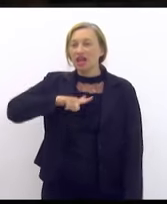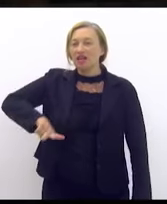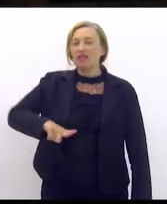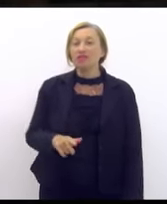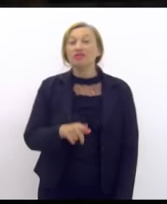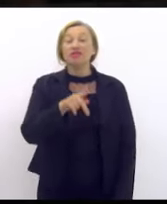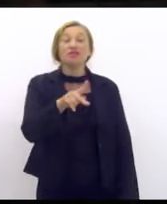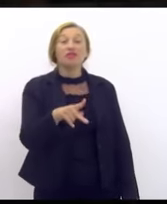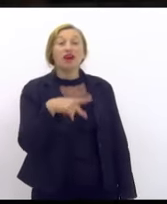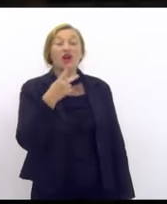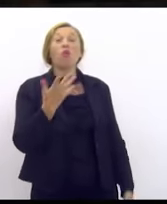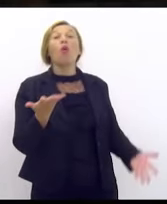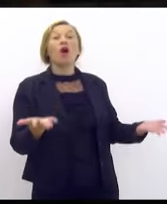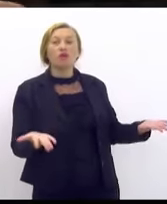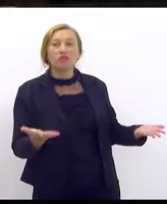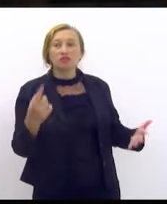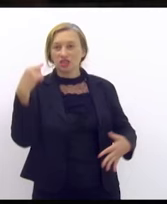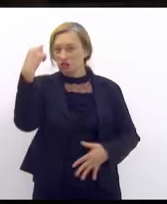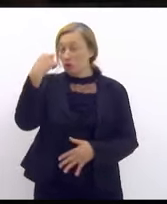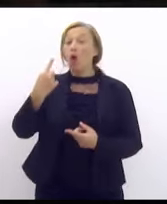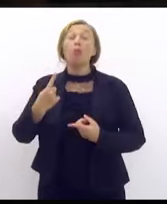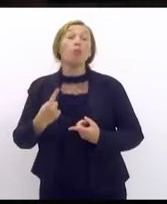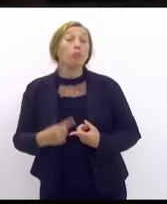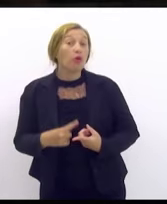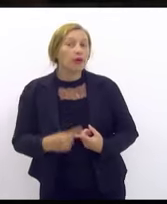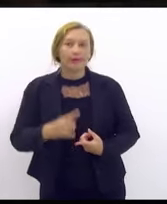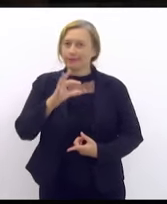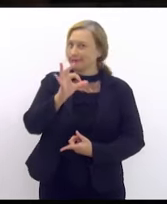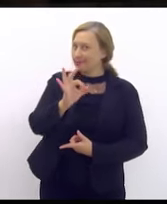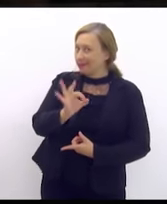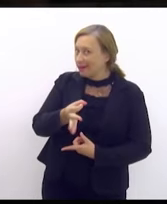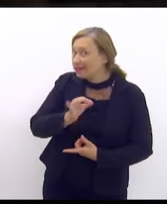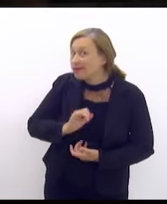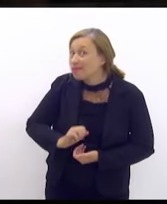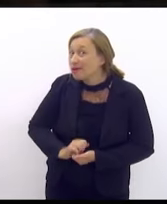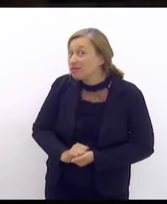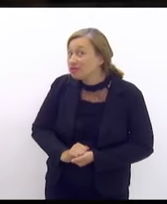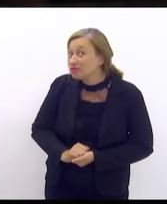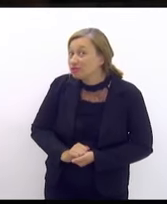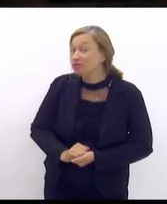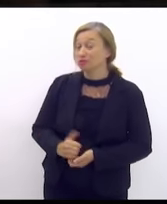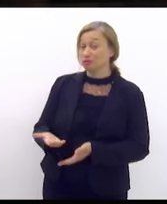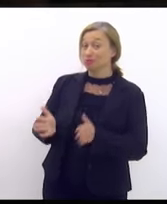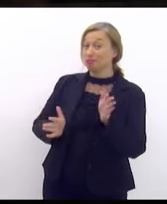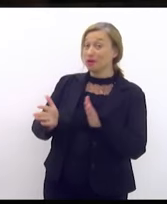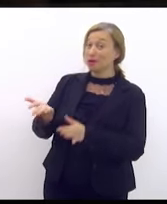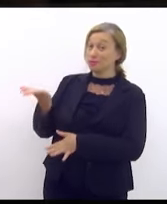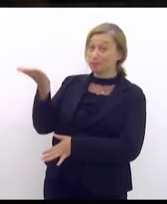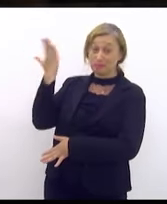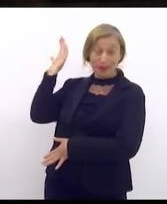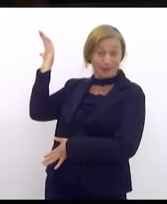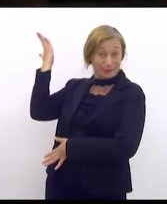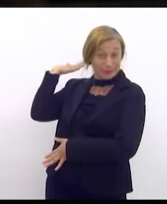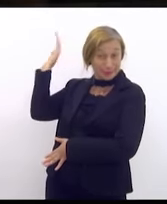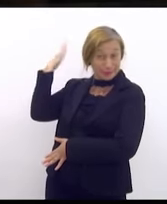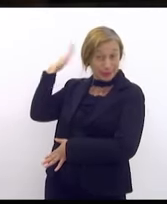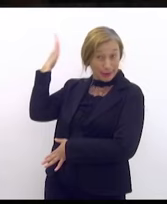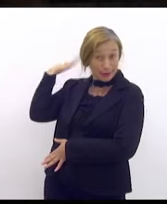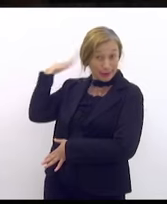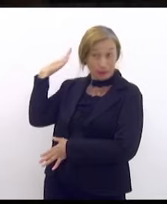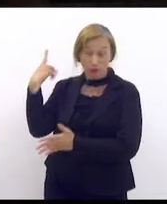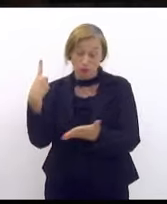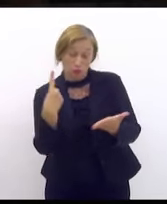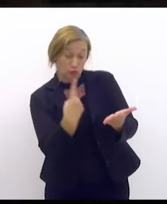espanhol por quê porque exatamente naquela época o Tratado de tor